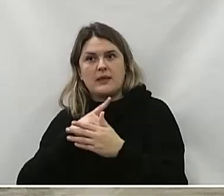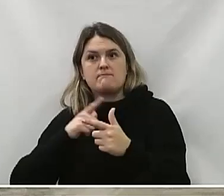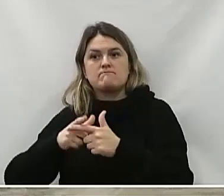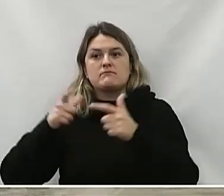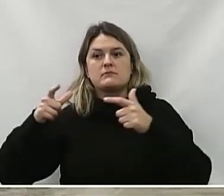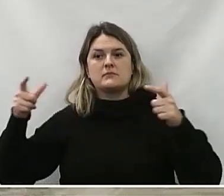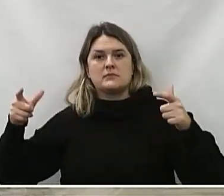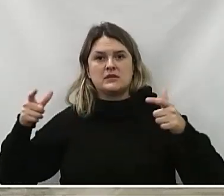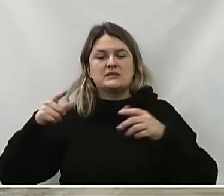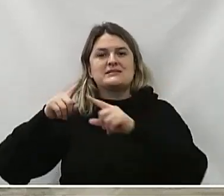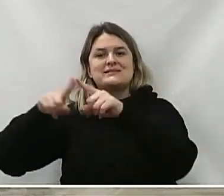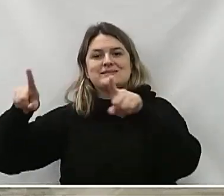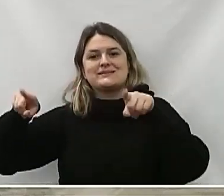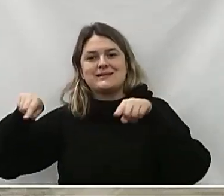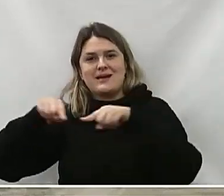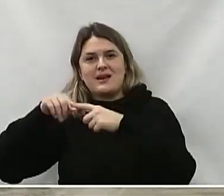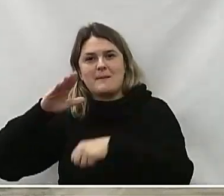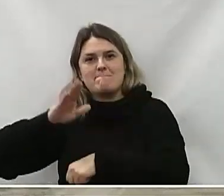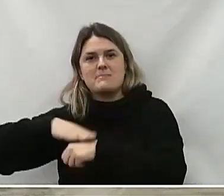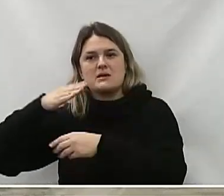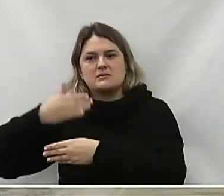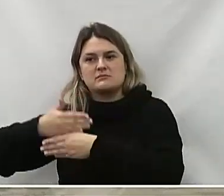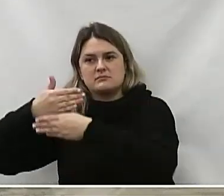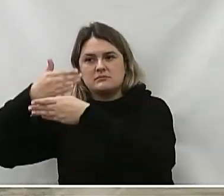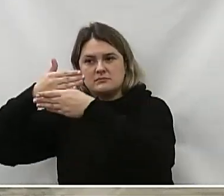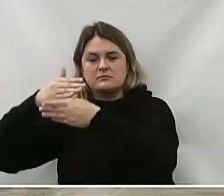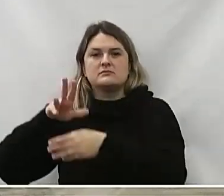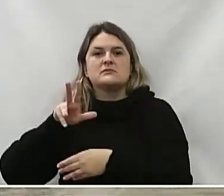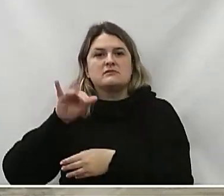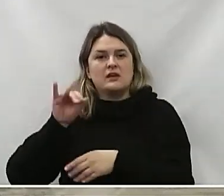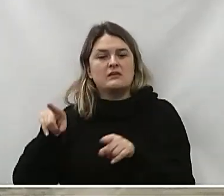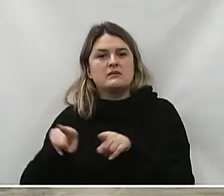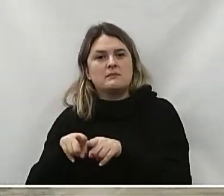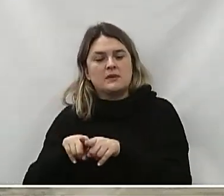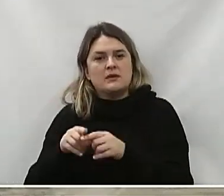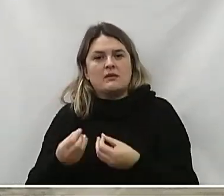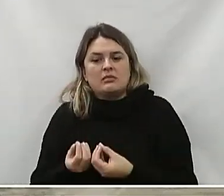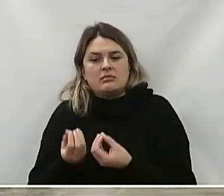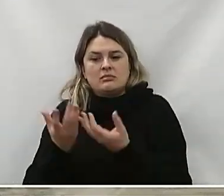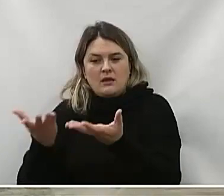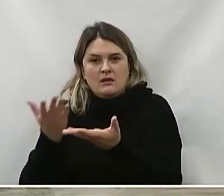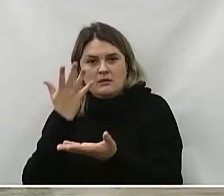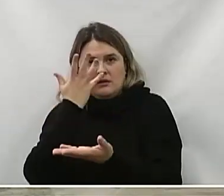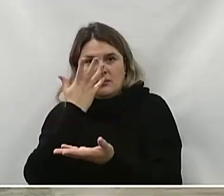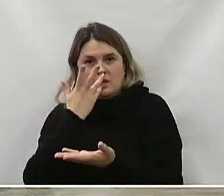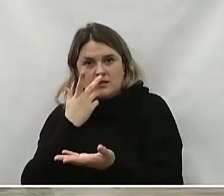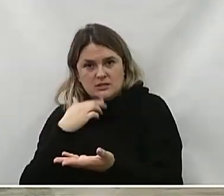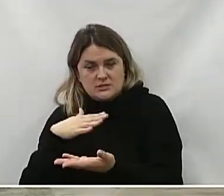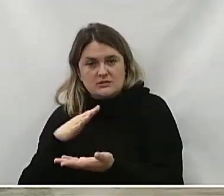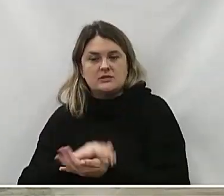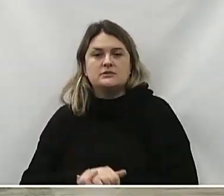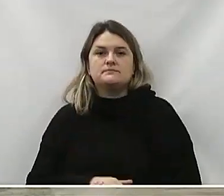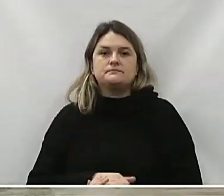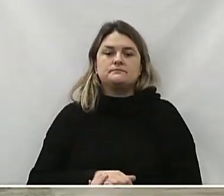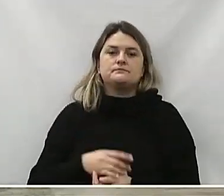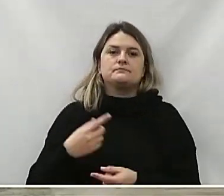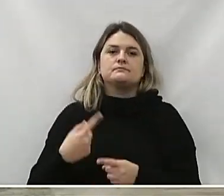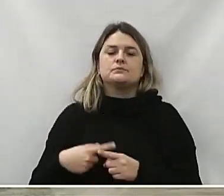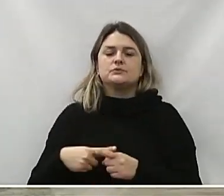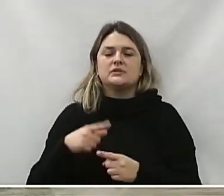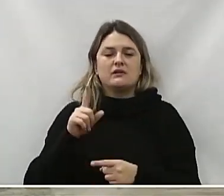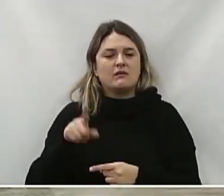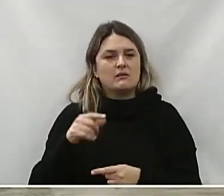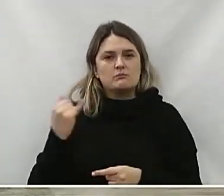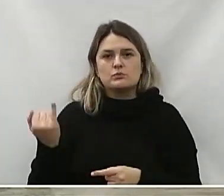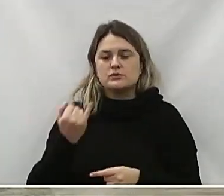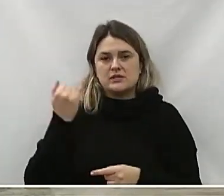amplia União salas essas que vão contribuir e até mesmo ceder o espaço as crianças nessas escolas muito importantes